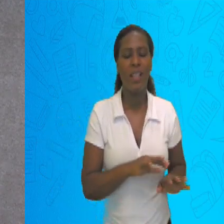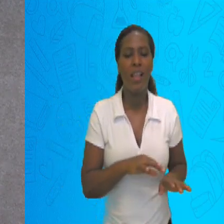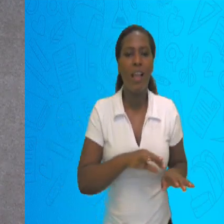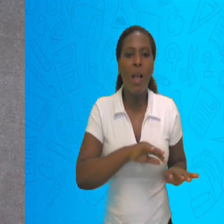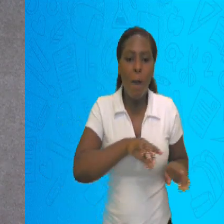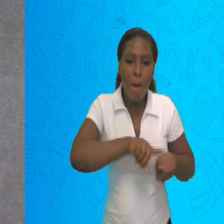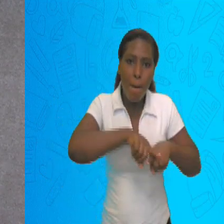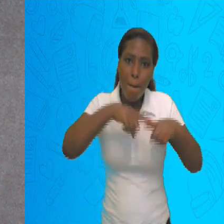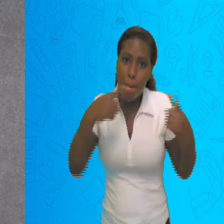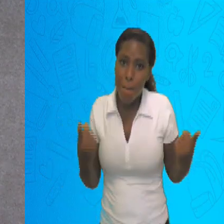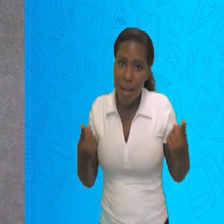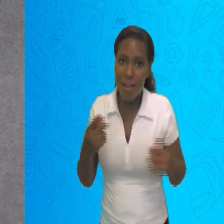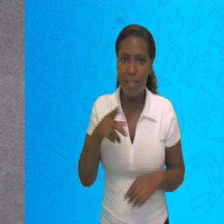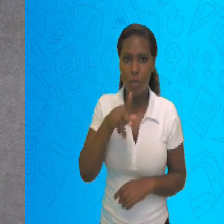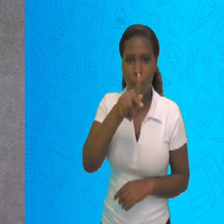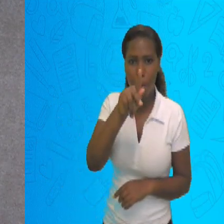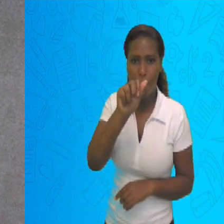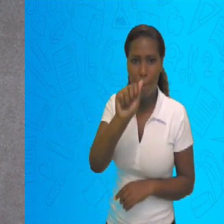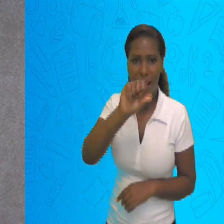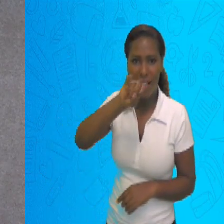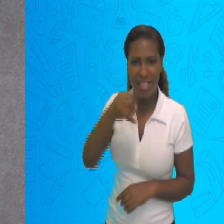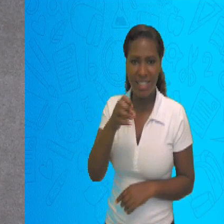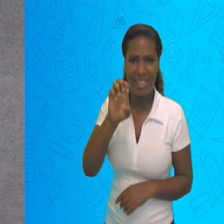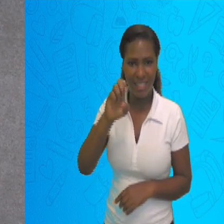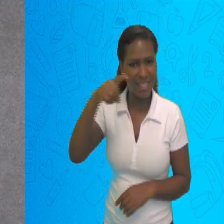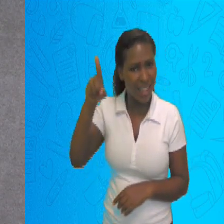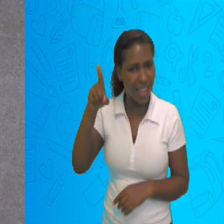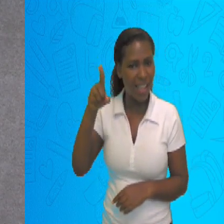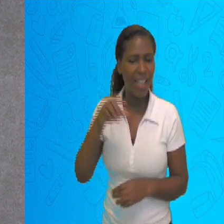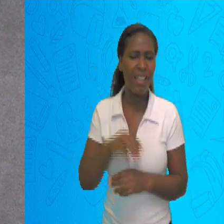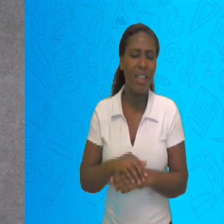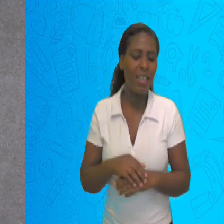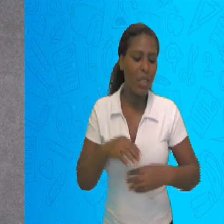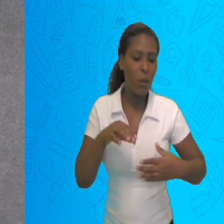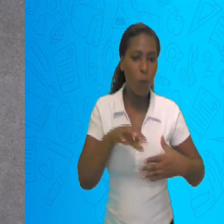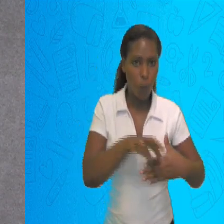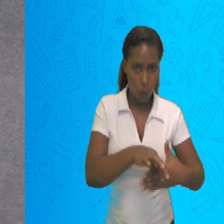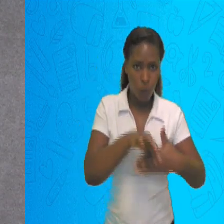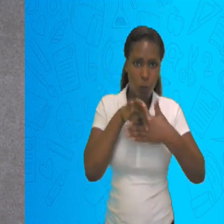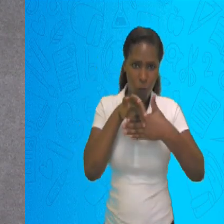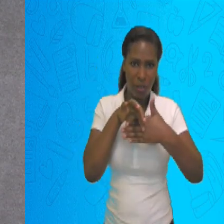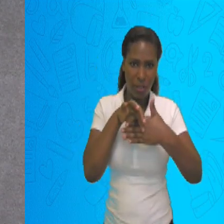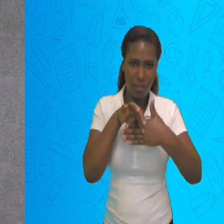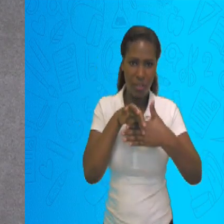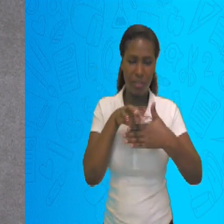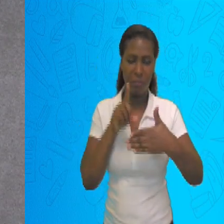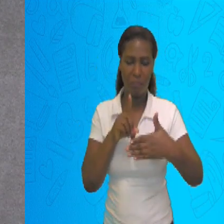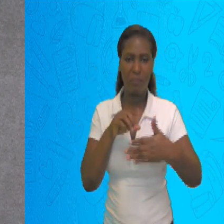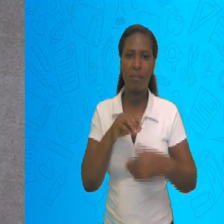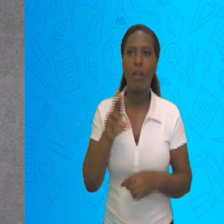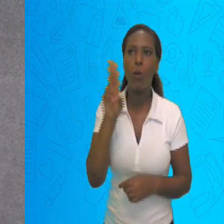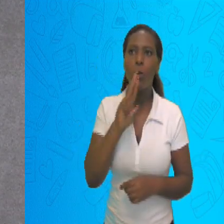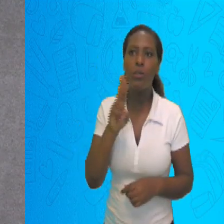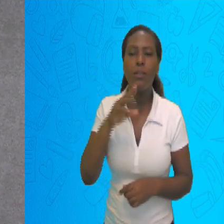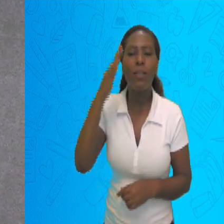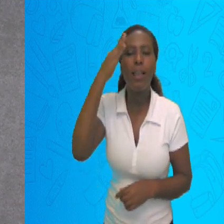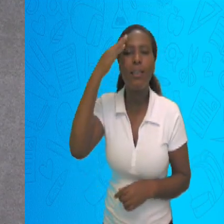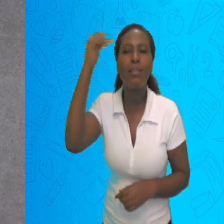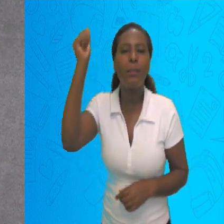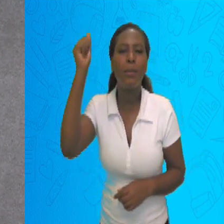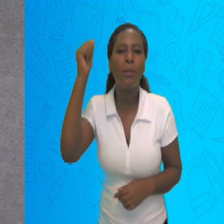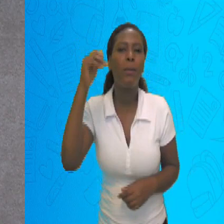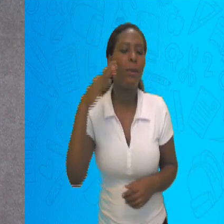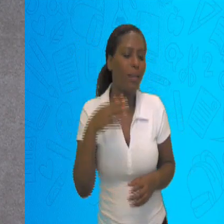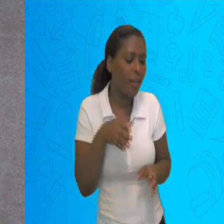com entidades espirituais, utilizavam a sabedoria aprendida com espíritos para aconselhar as pessoas